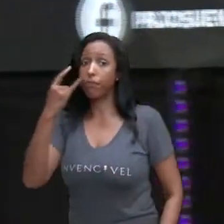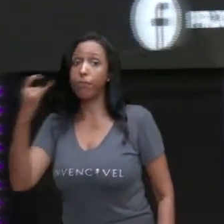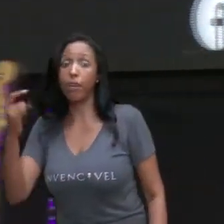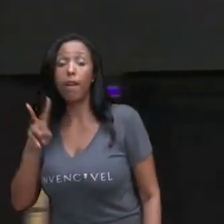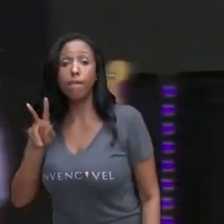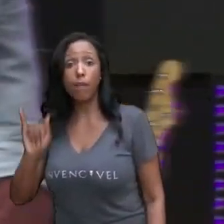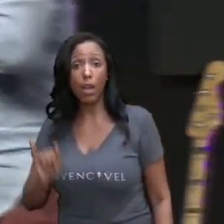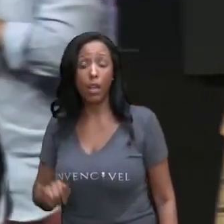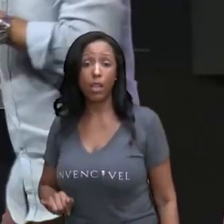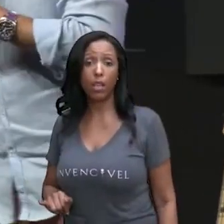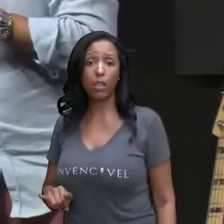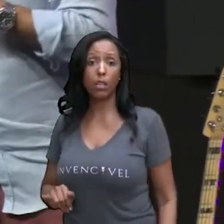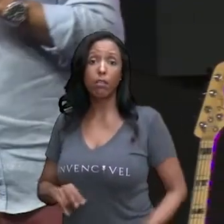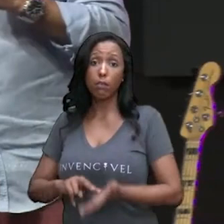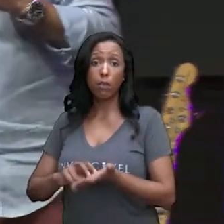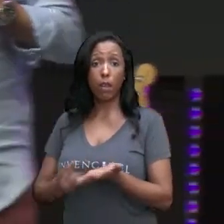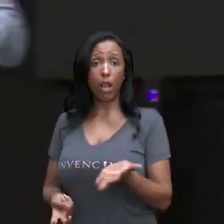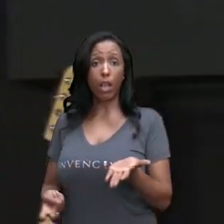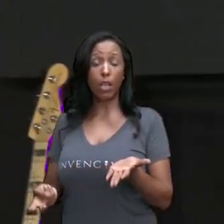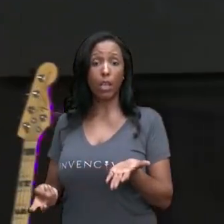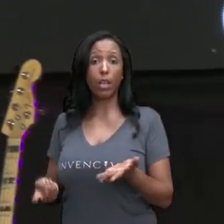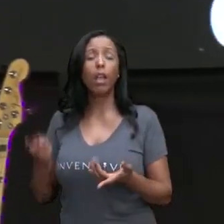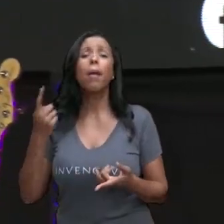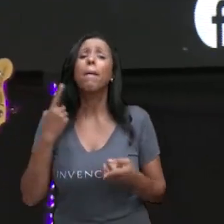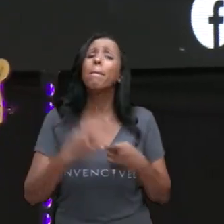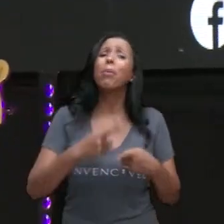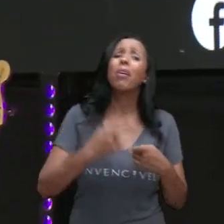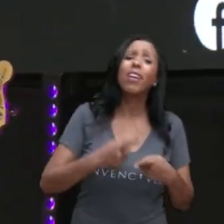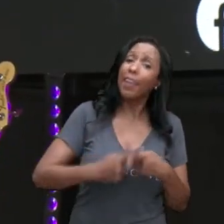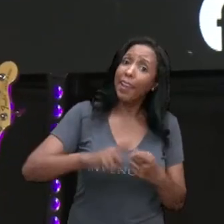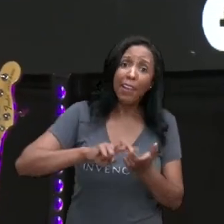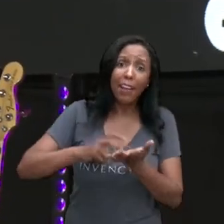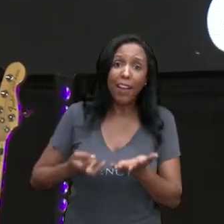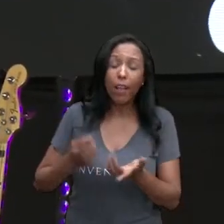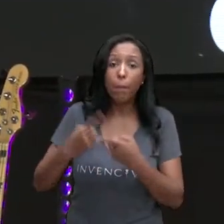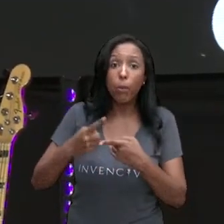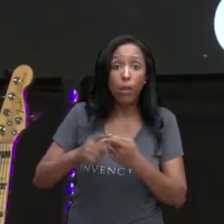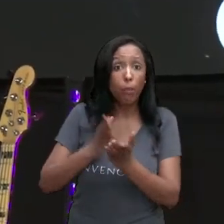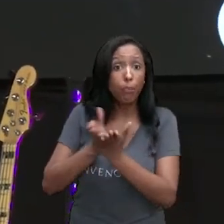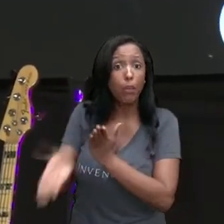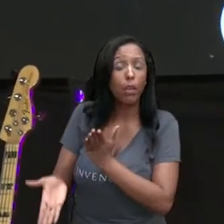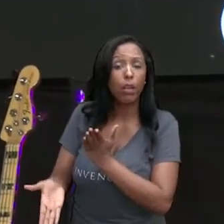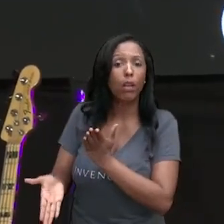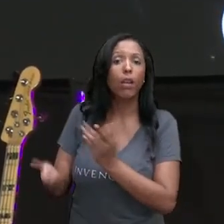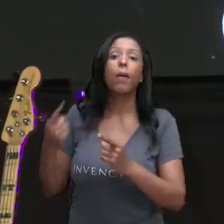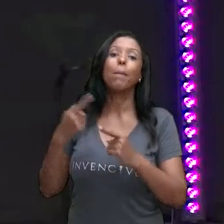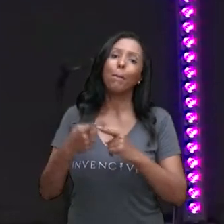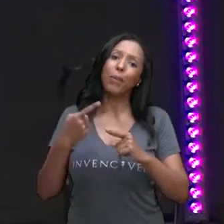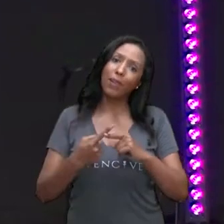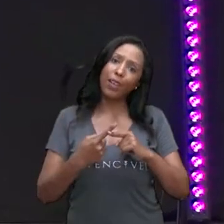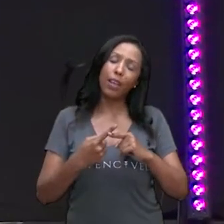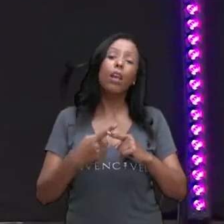quê? Por que que ele cai? Porque ele ficou distante de certas situações, mas ele